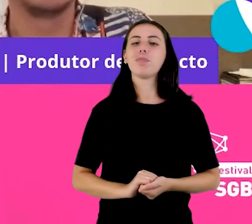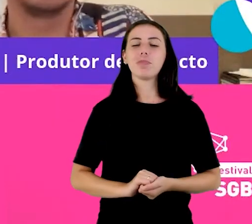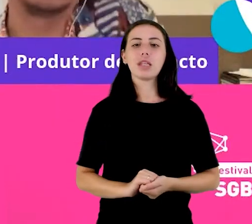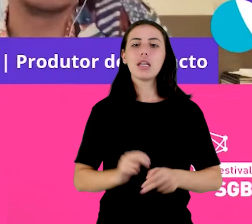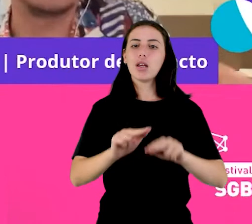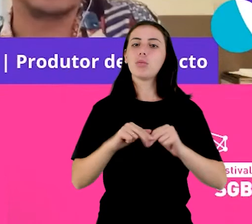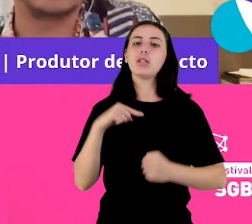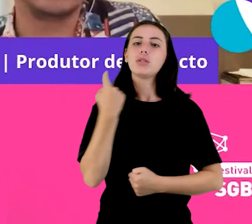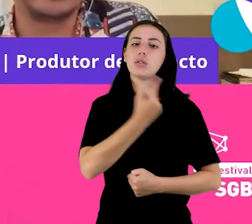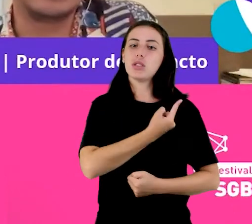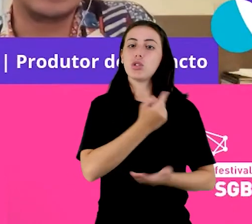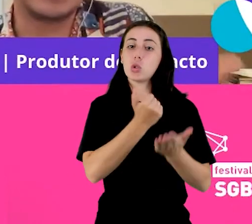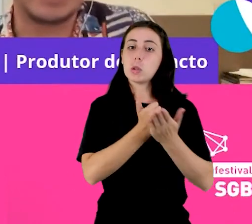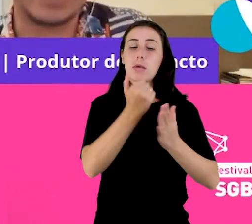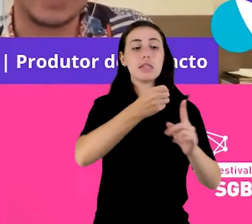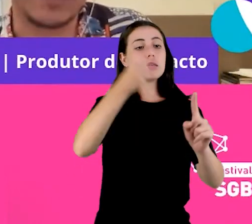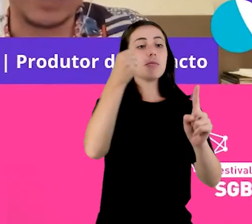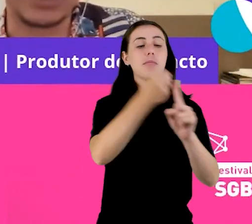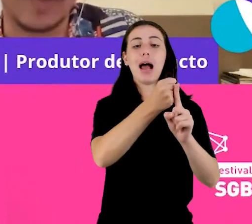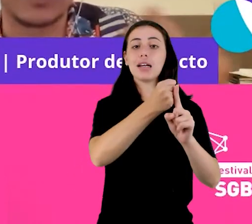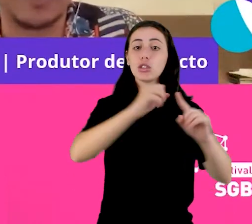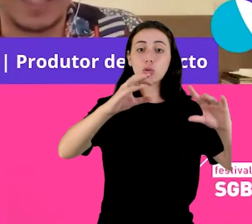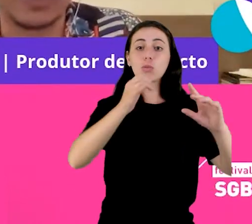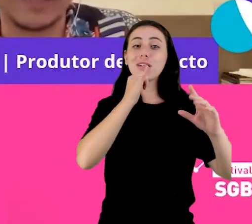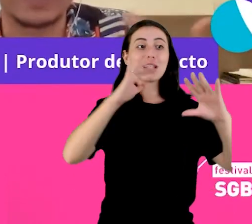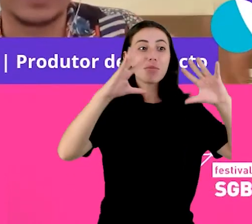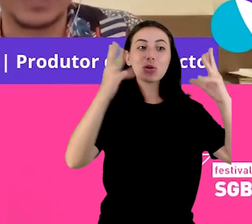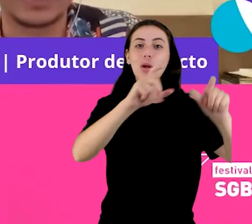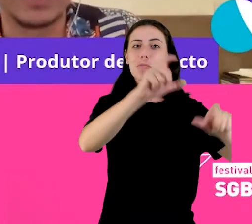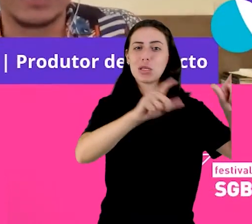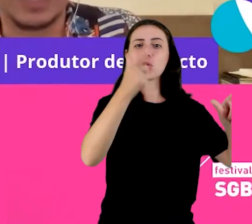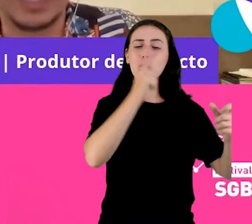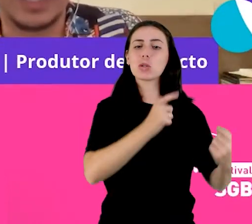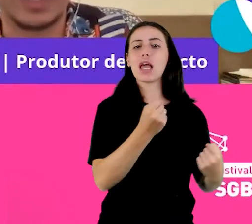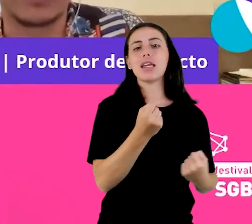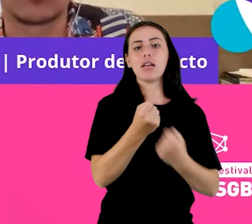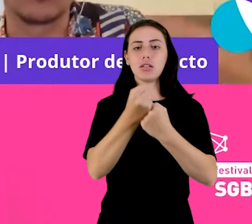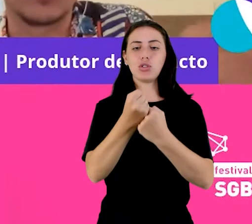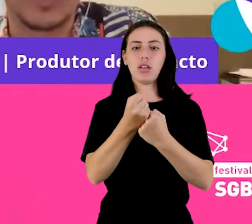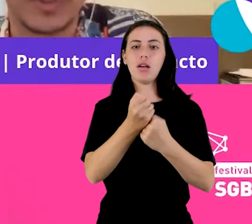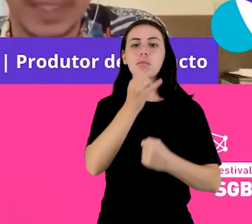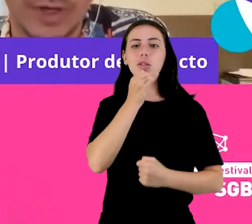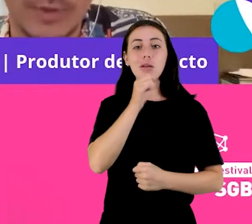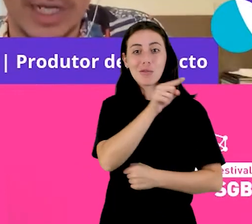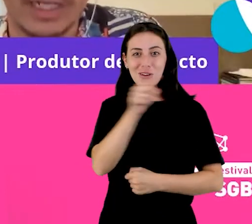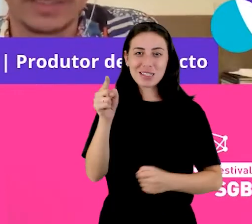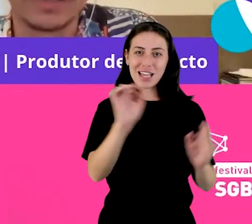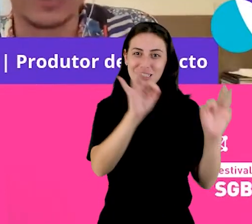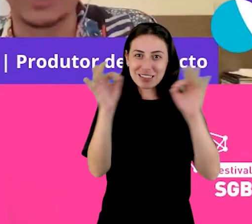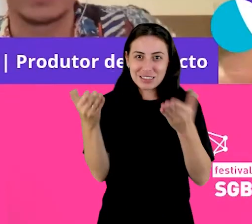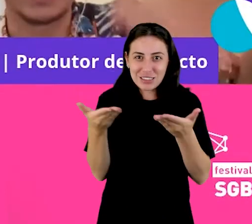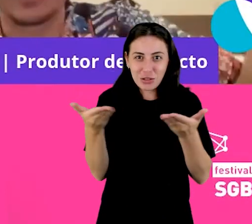participar. Então, e essa que é a graça, né? Porque a gente começa o impacto e através das redes, todo mundo pode começar a colaborar,